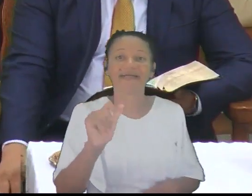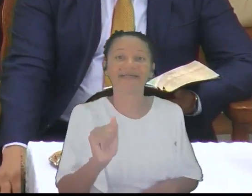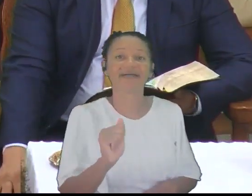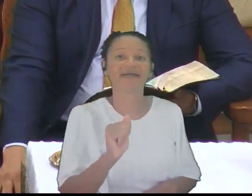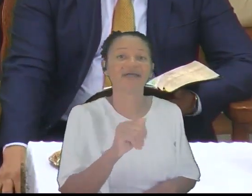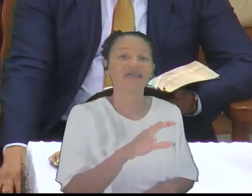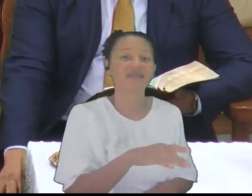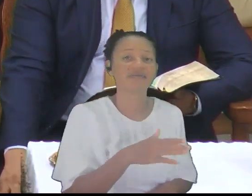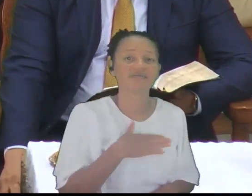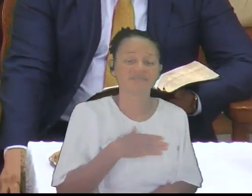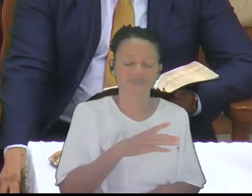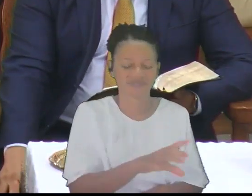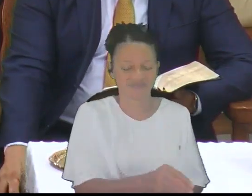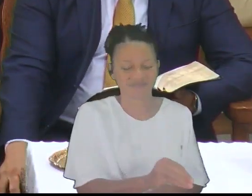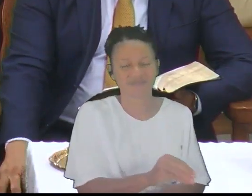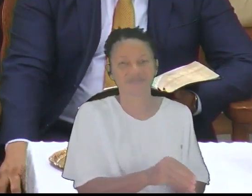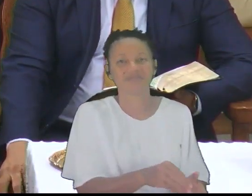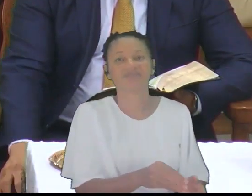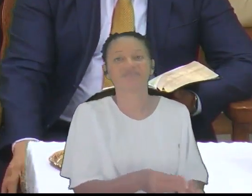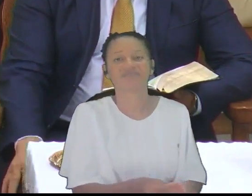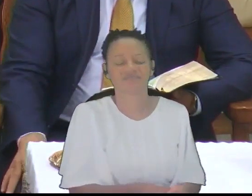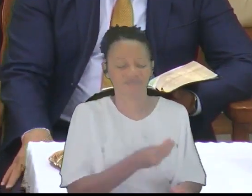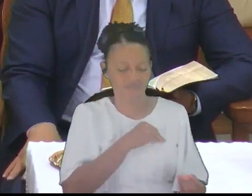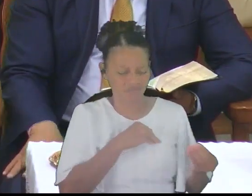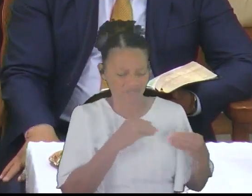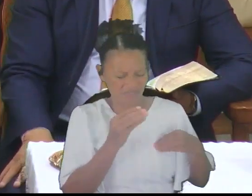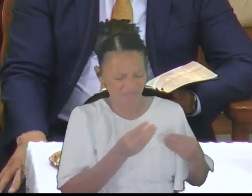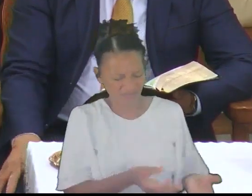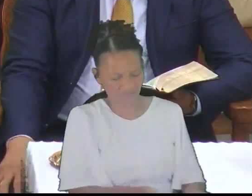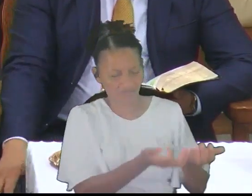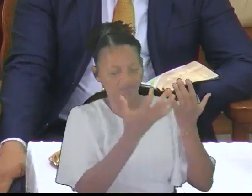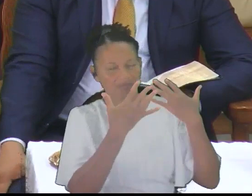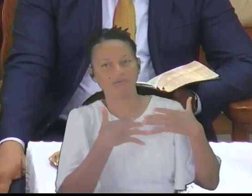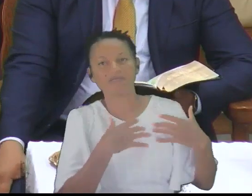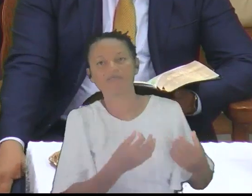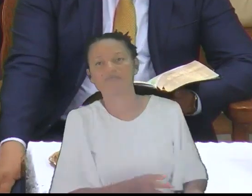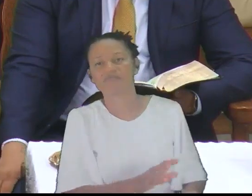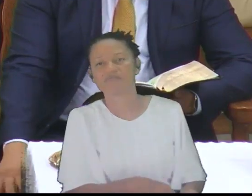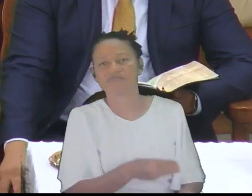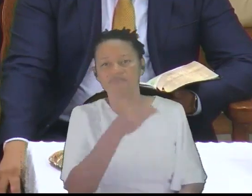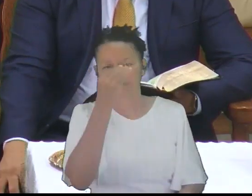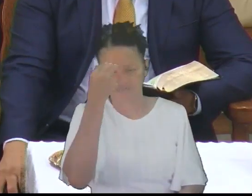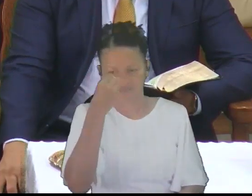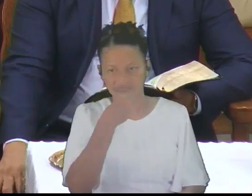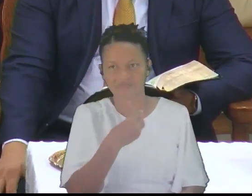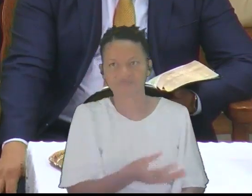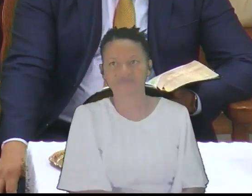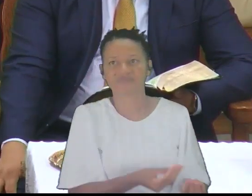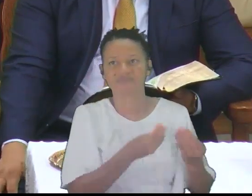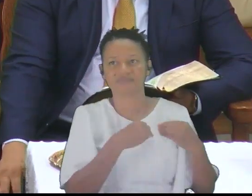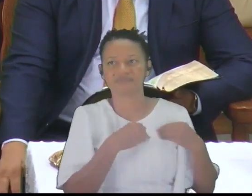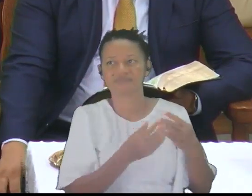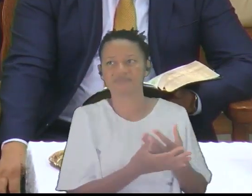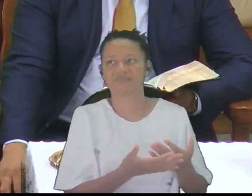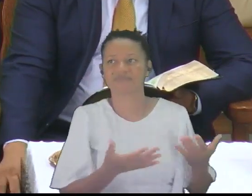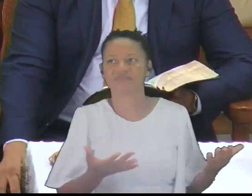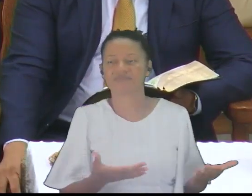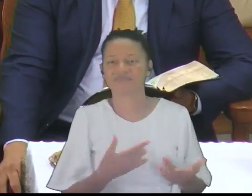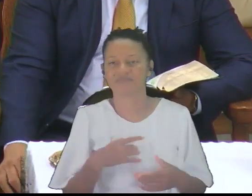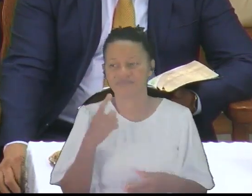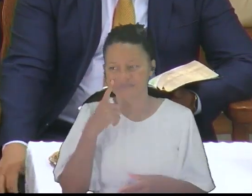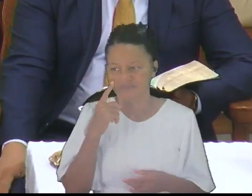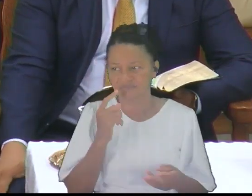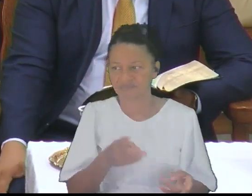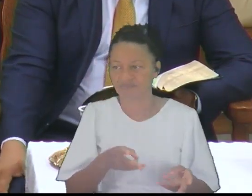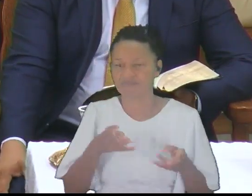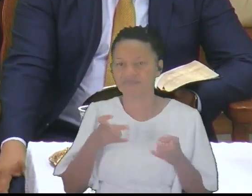pegava e eu dizia: meu Deus, me ajude, que essa água purifique meus pecados. E eu fazia, botava o dedo e fazia, e glória a Jesus, para ver se purifica. Mas